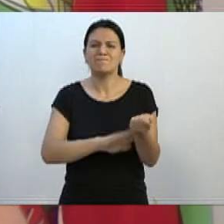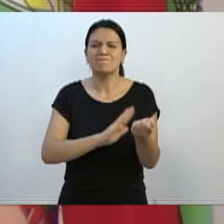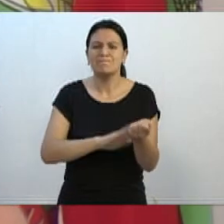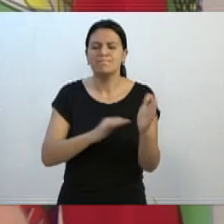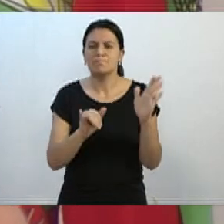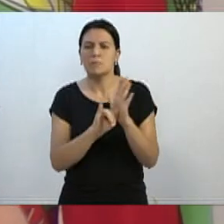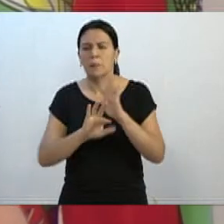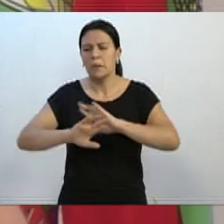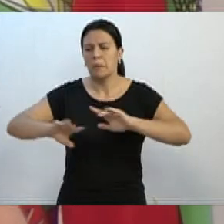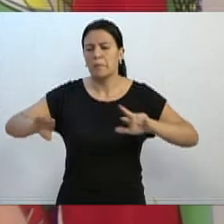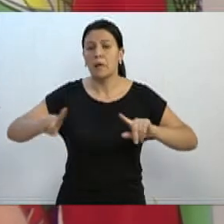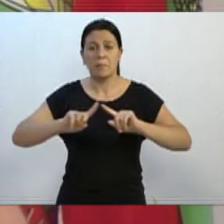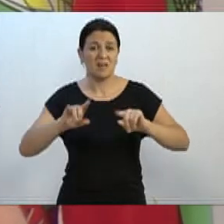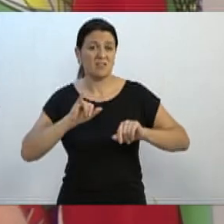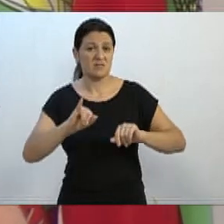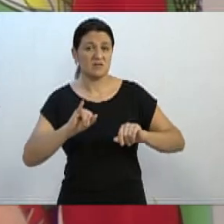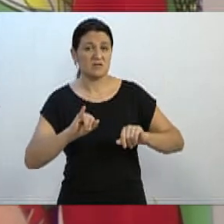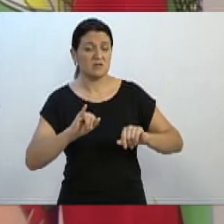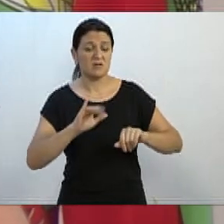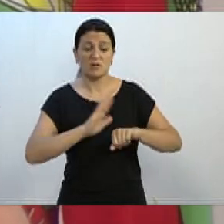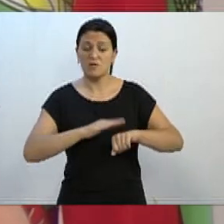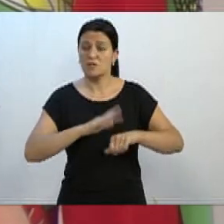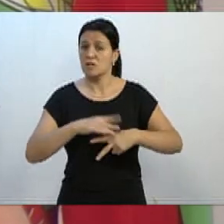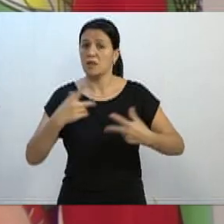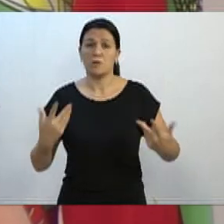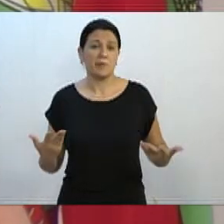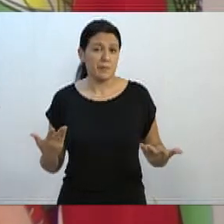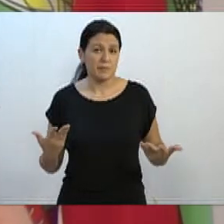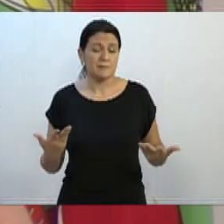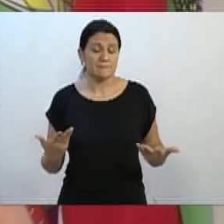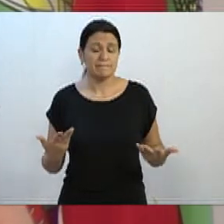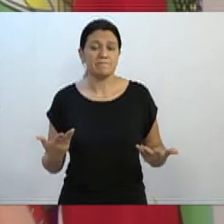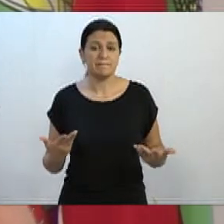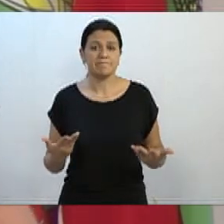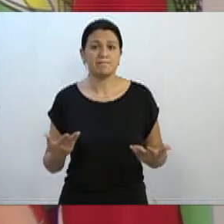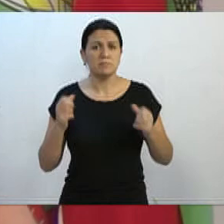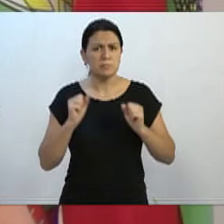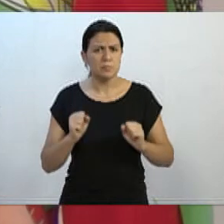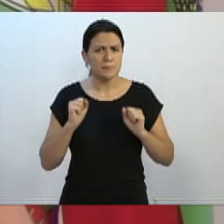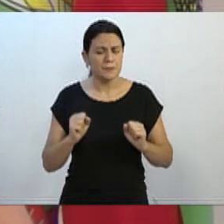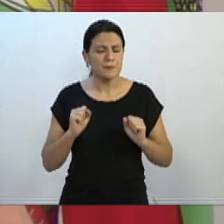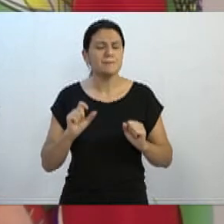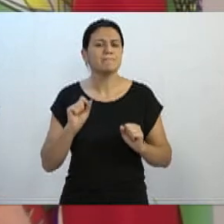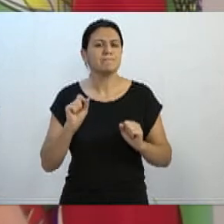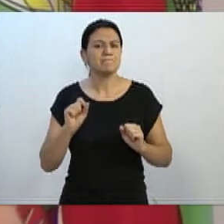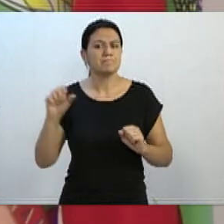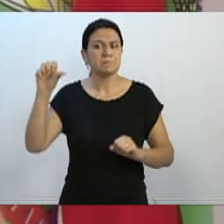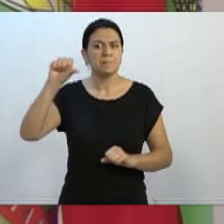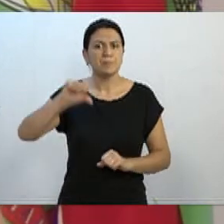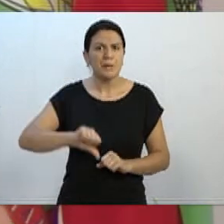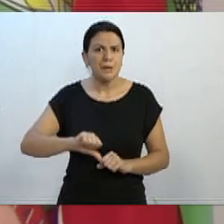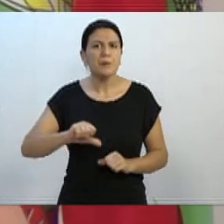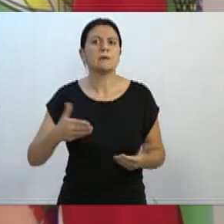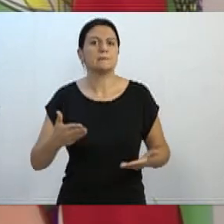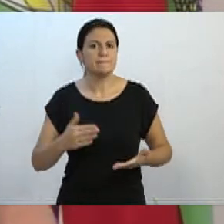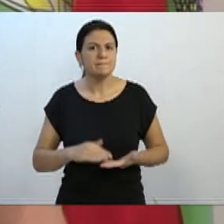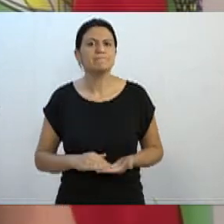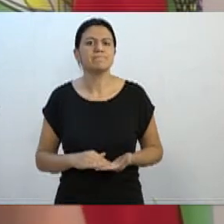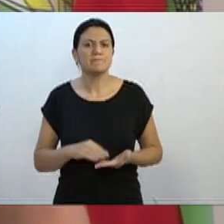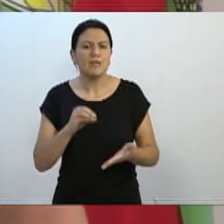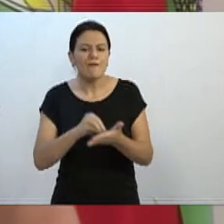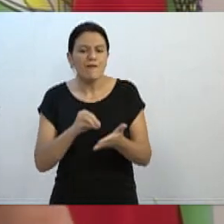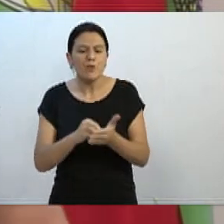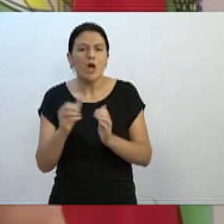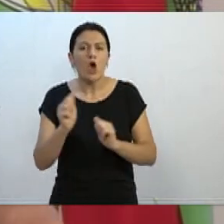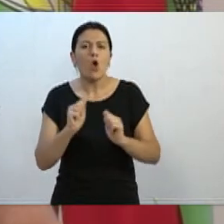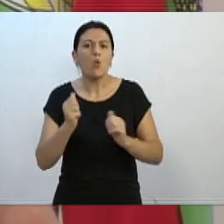Mas se a gente não tomar providências urgentes sobre essa questão, a situação pode ficar ainda mais descontrolada. Na Rua Albert